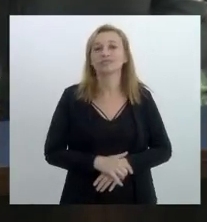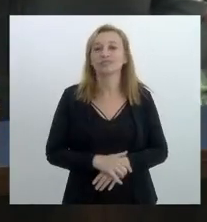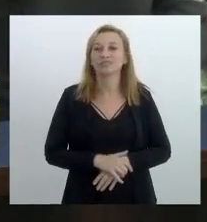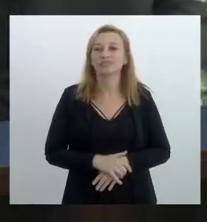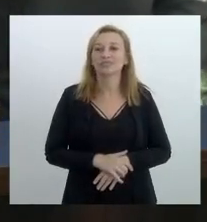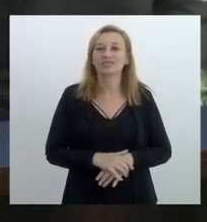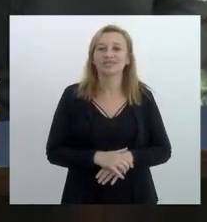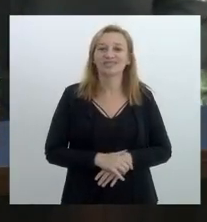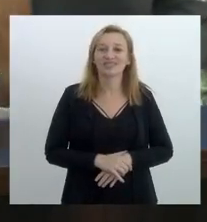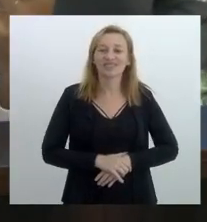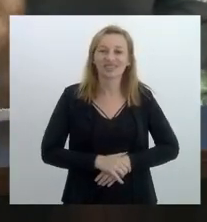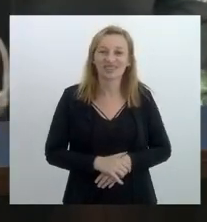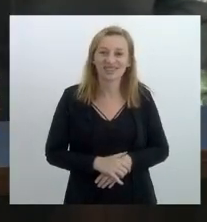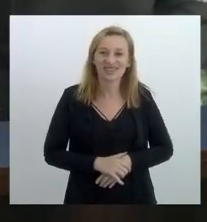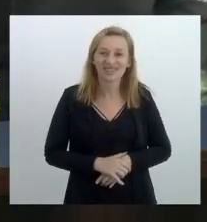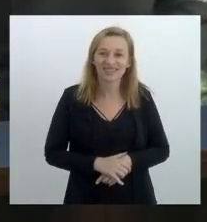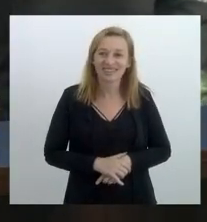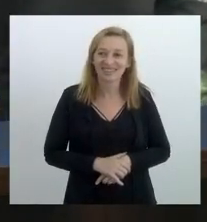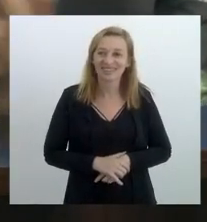projeção,